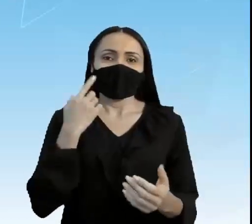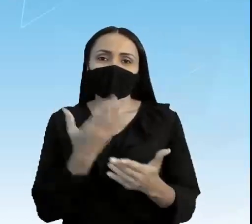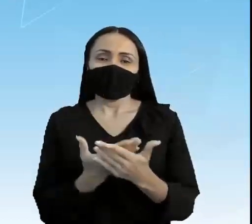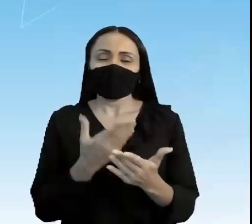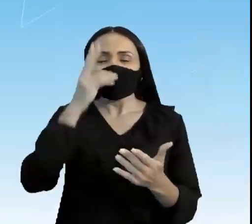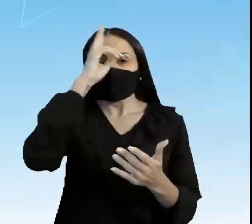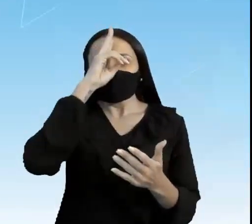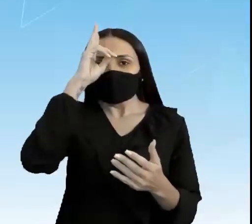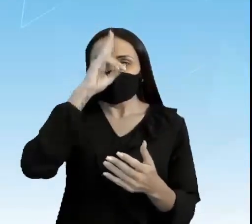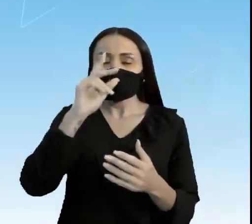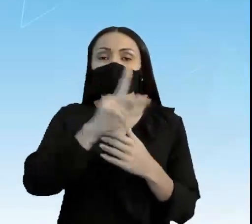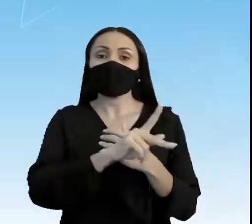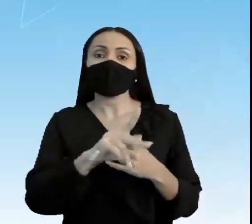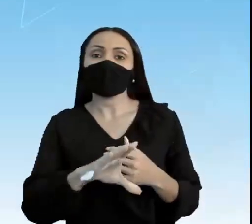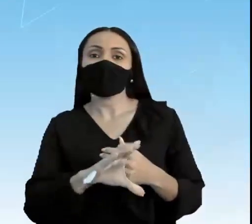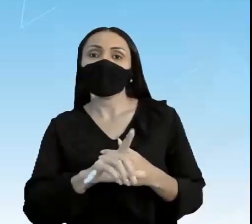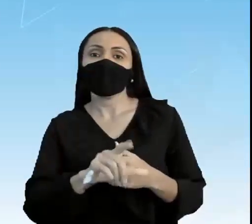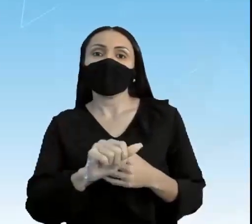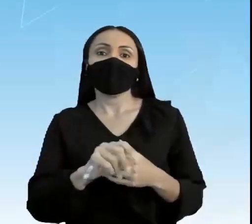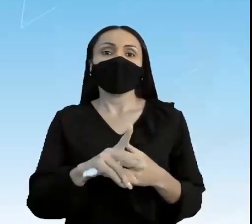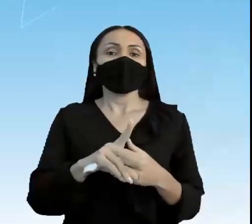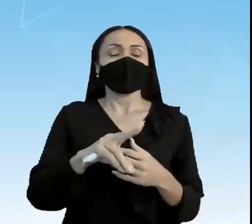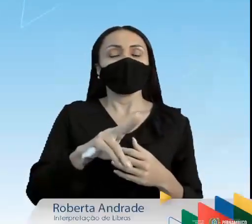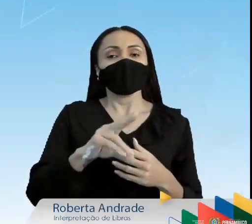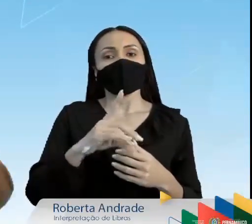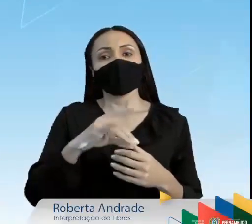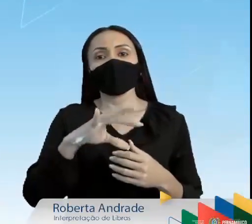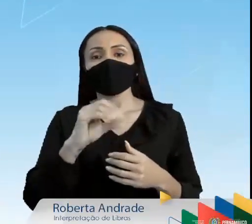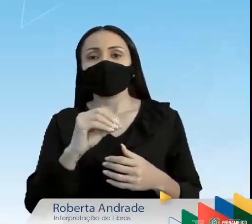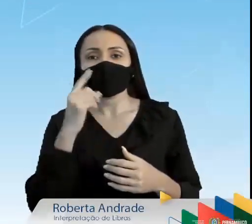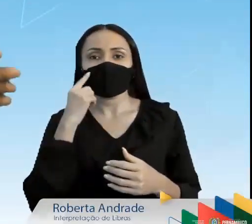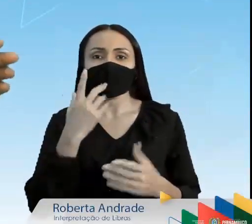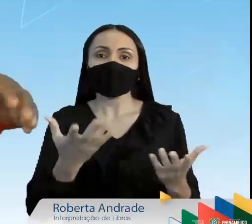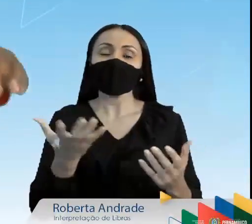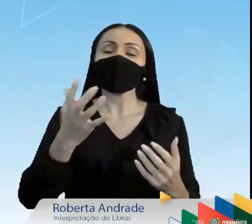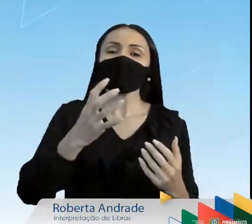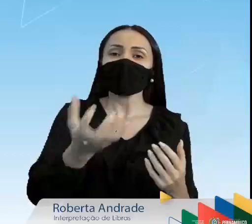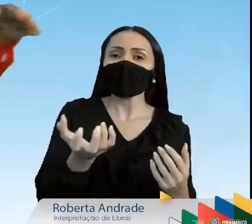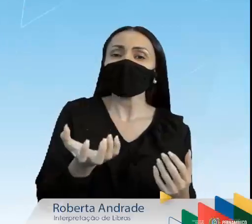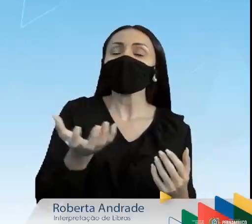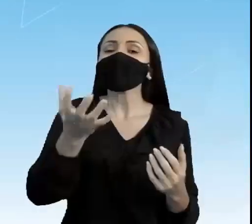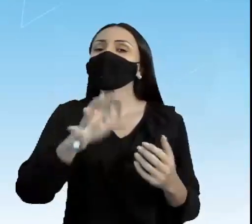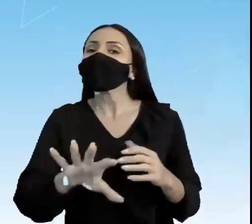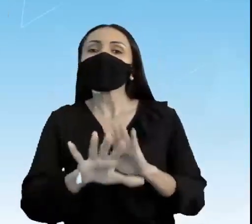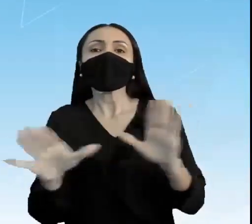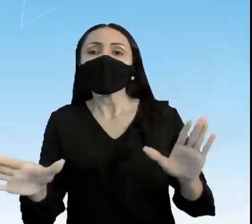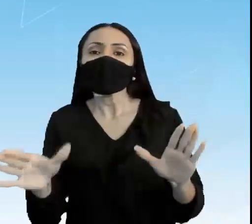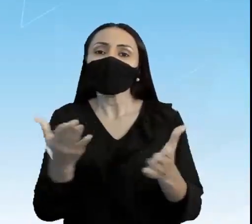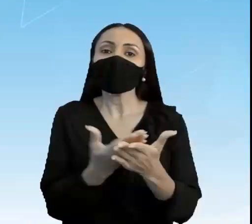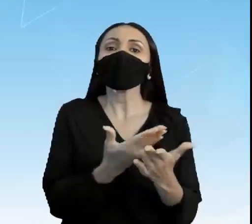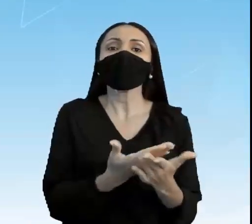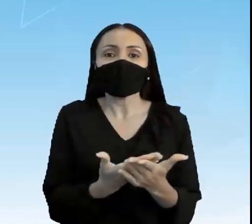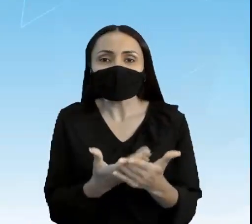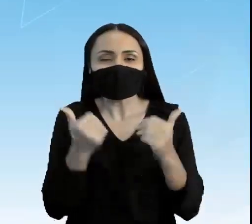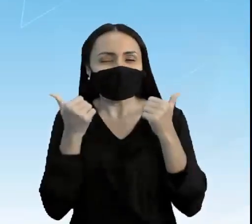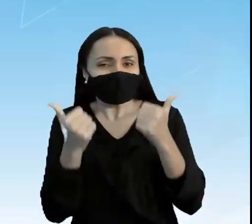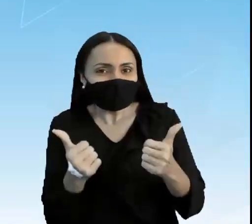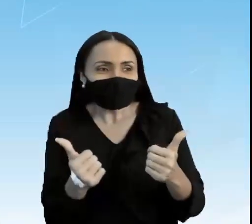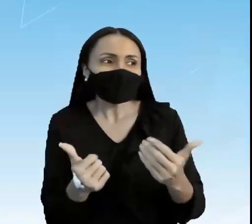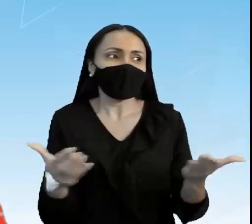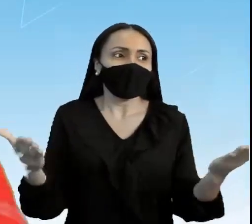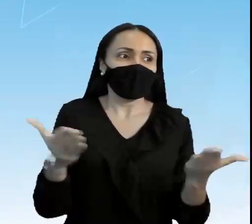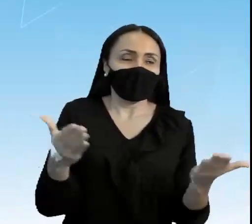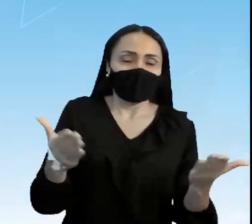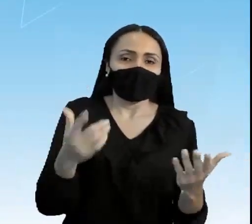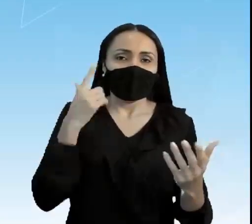de História com o professor Cláudio Nascimento. Ou queres ou não queres, não é isso? E hoje